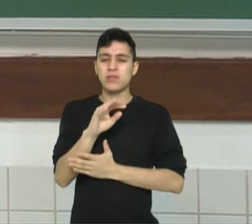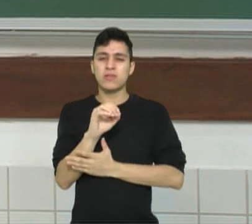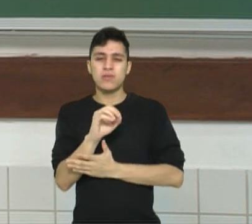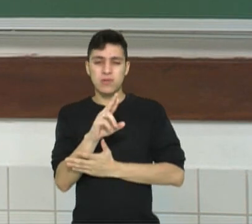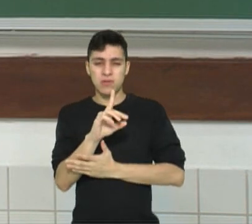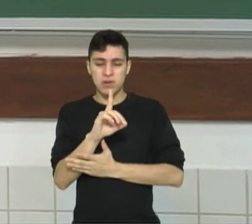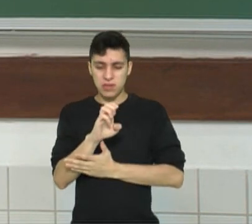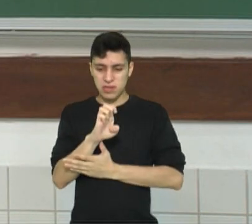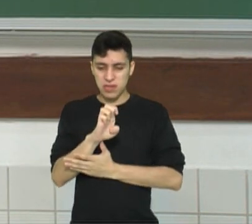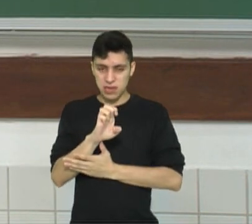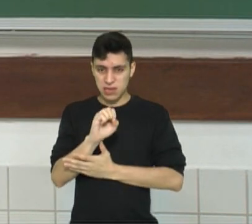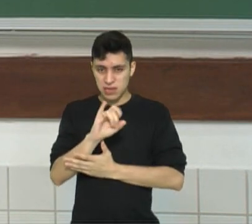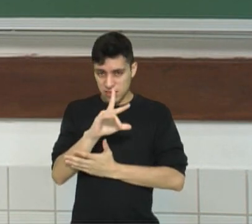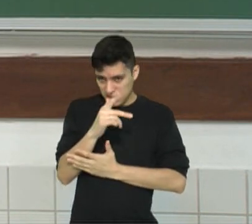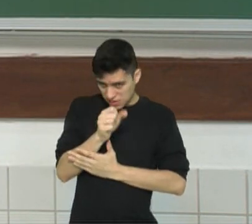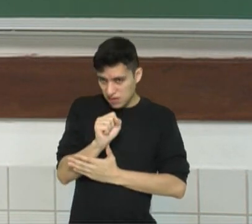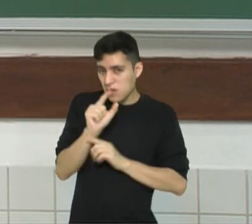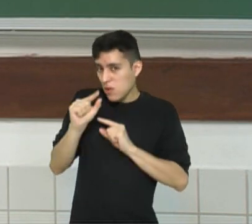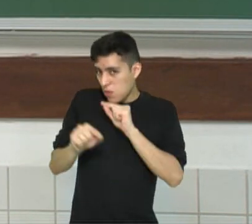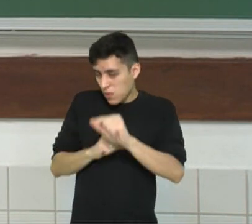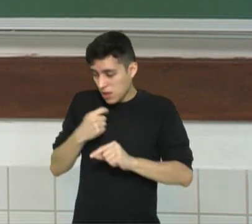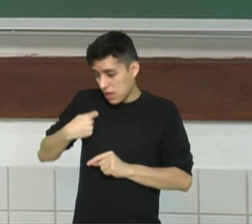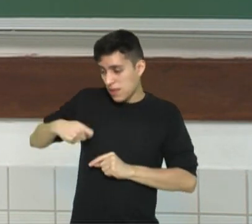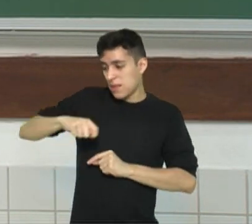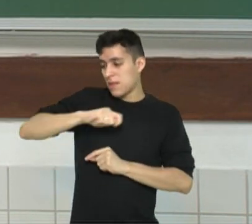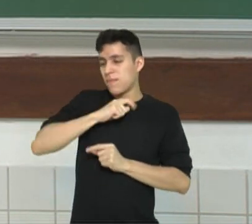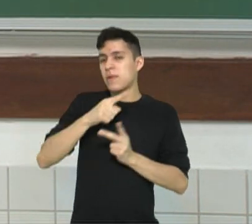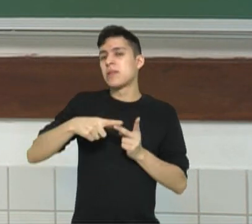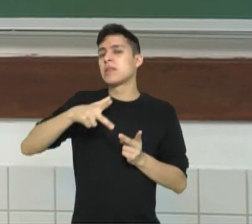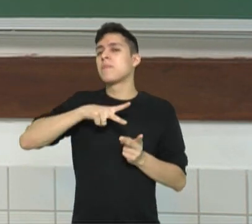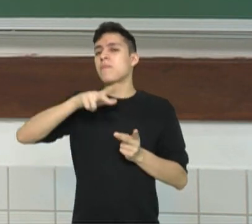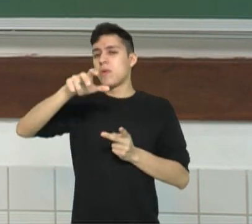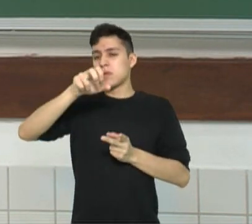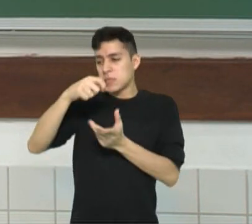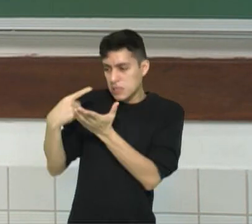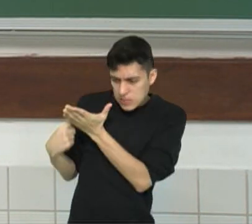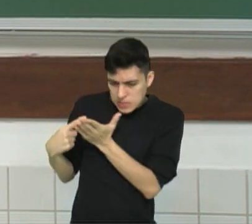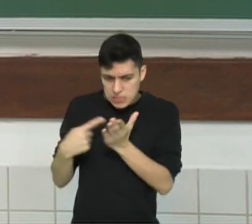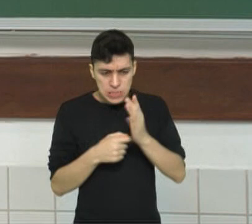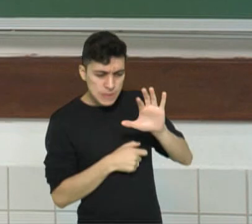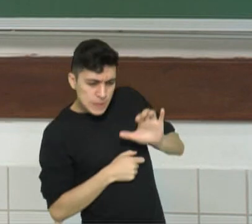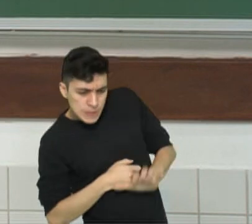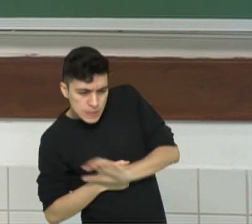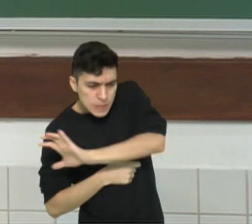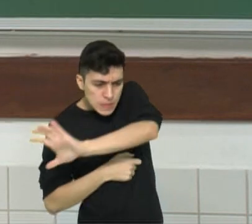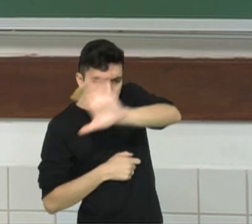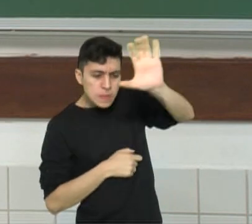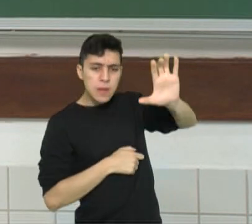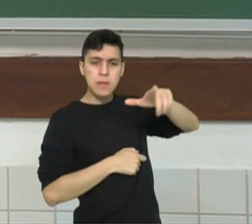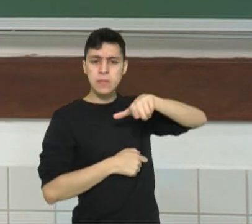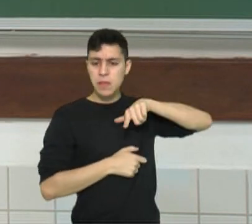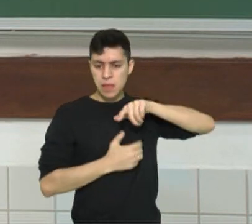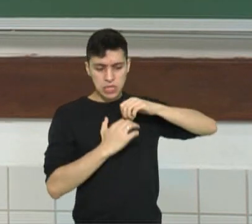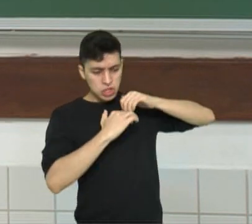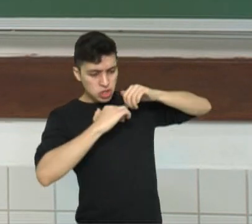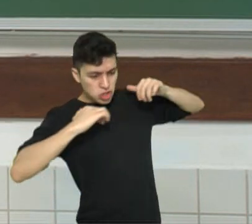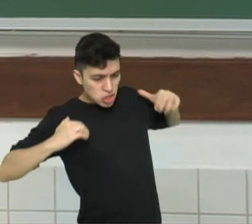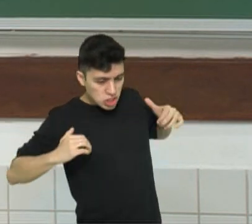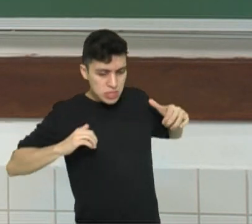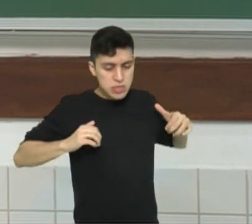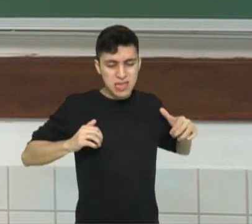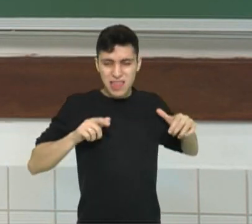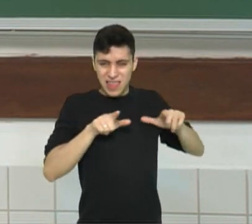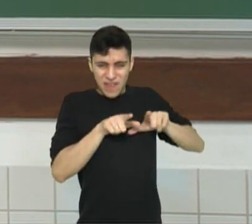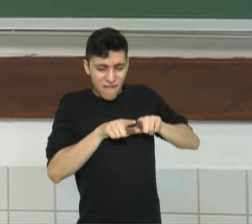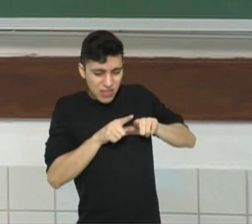onde espanhóis e portugueses vão então já delimitar os seus espaços, os seus territórios dominados aqui no